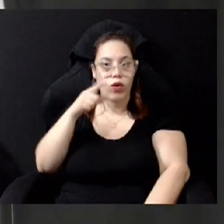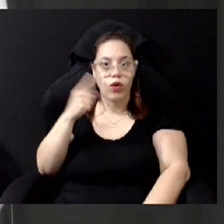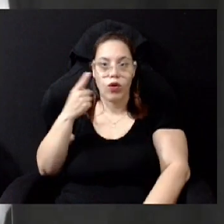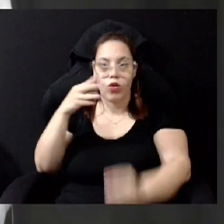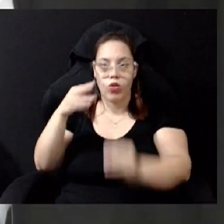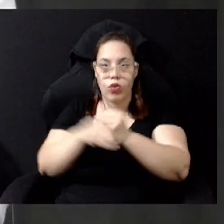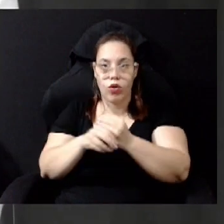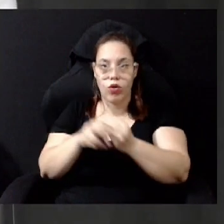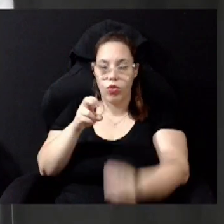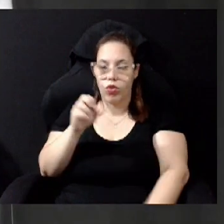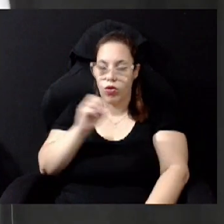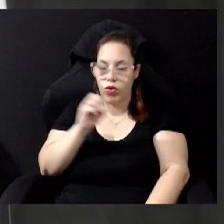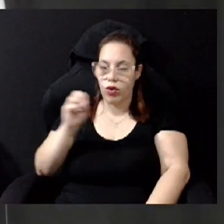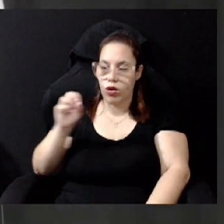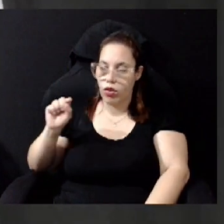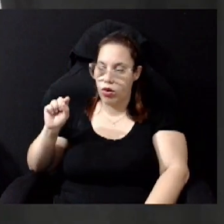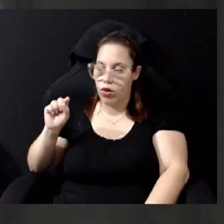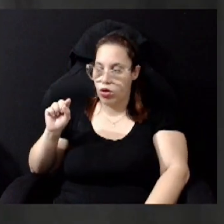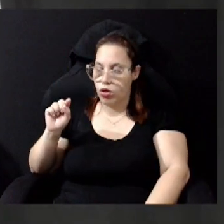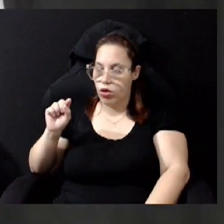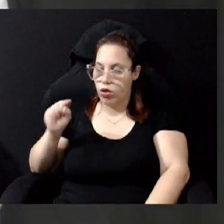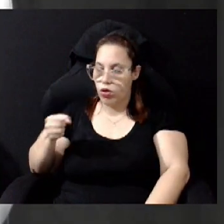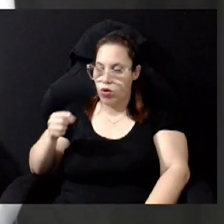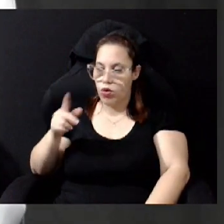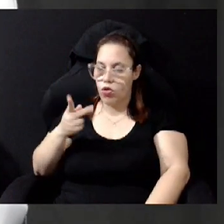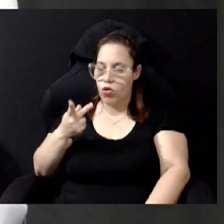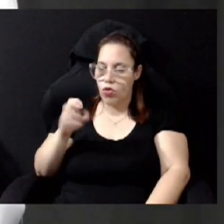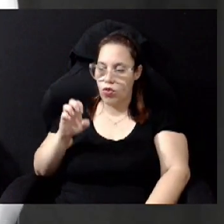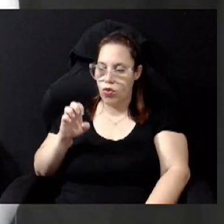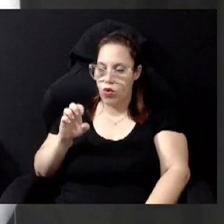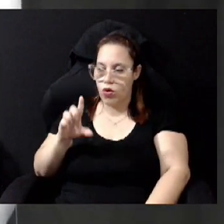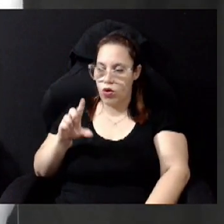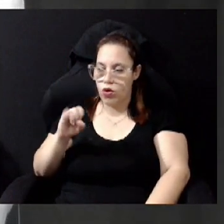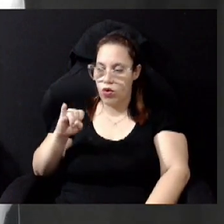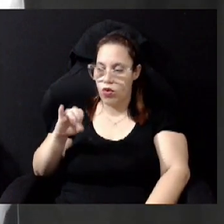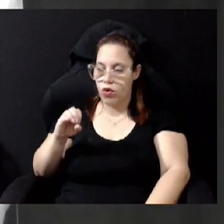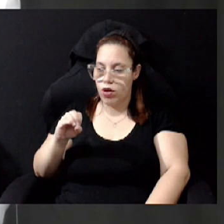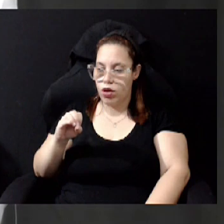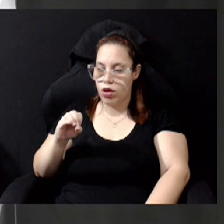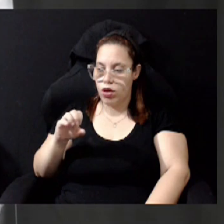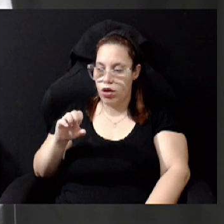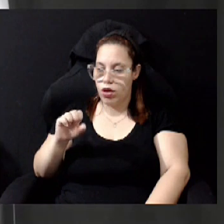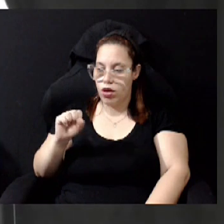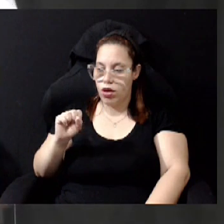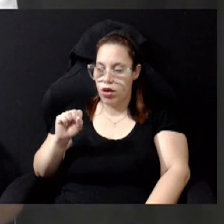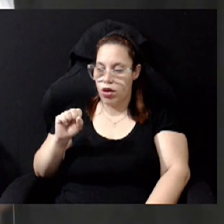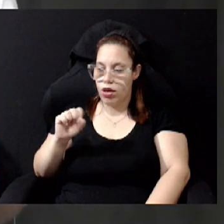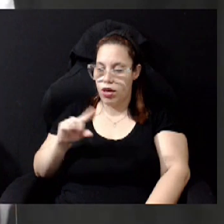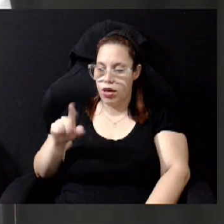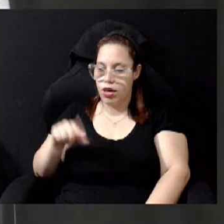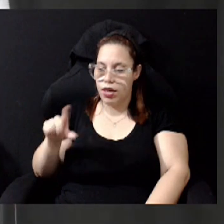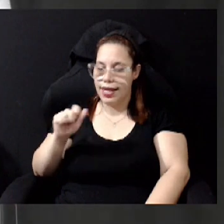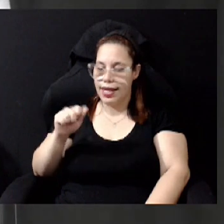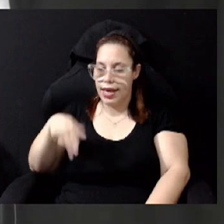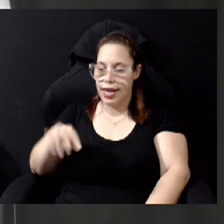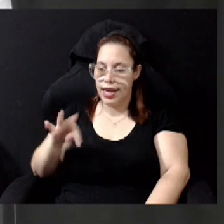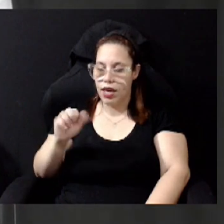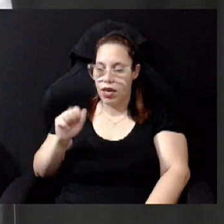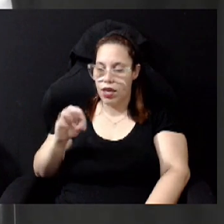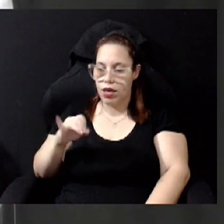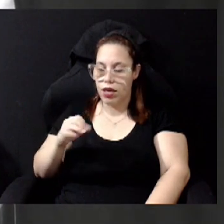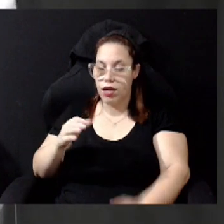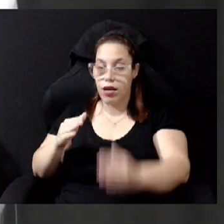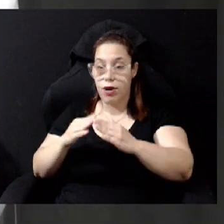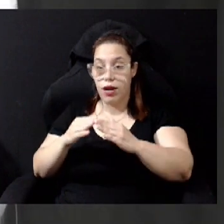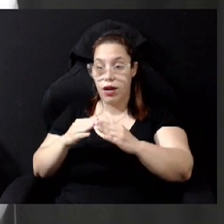do deputado Hélio Zanata e mandamos para a Casa de Saúde. E nós estamos agora, já está acontecendo